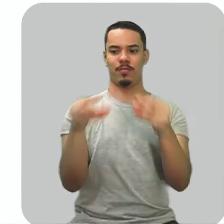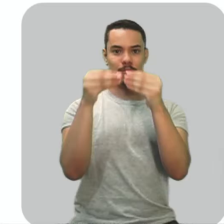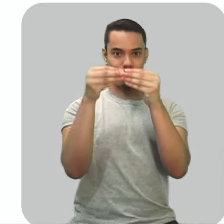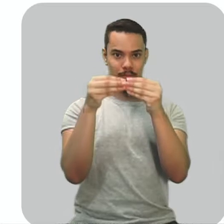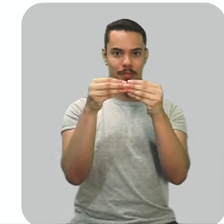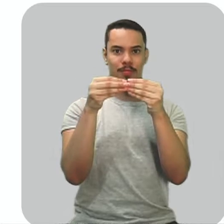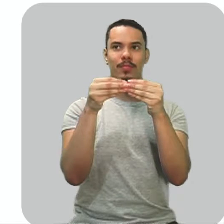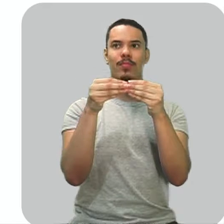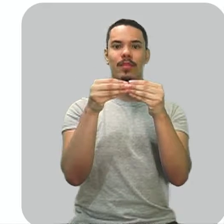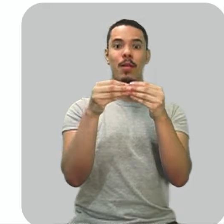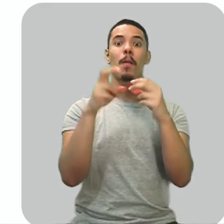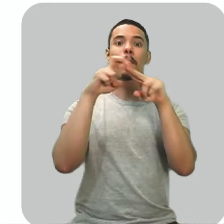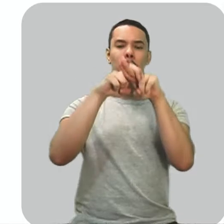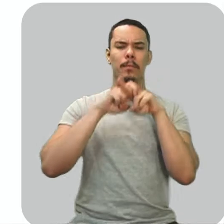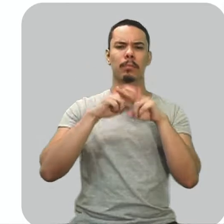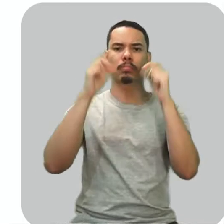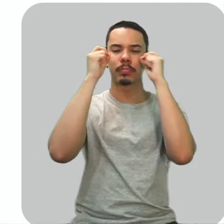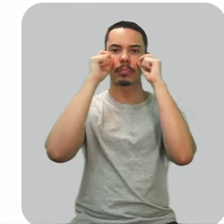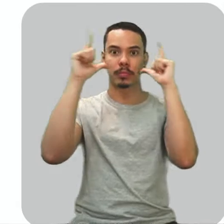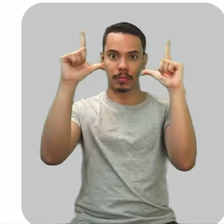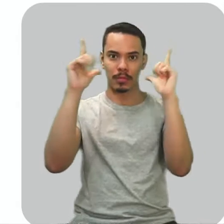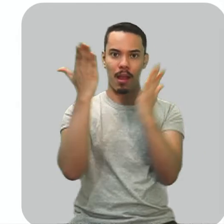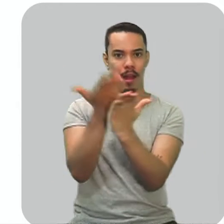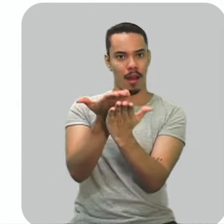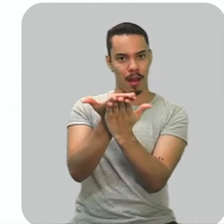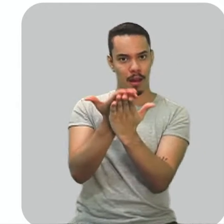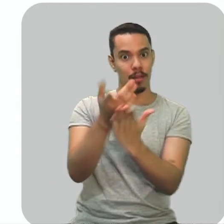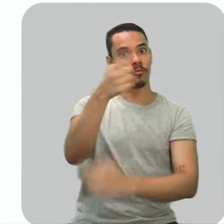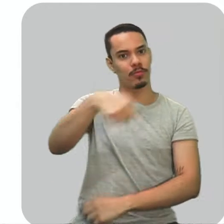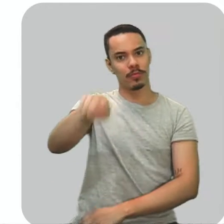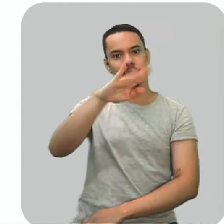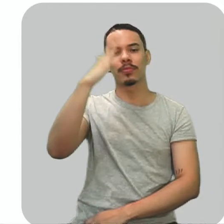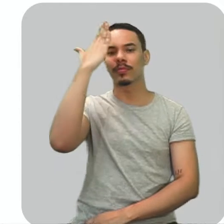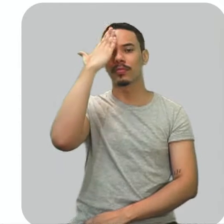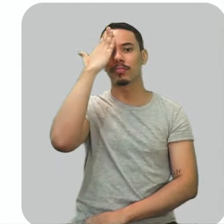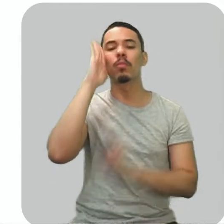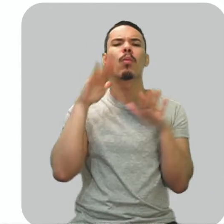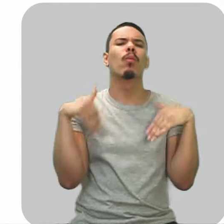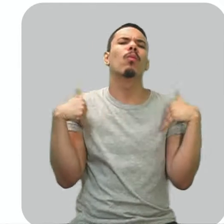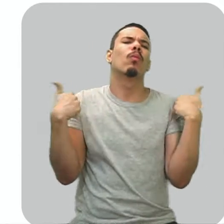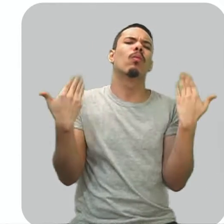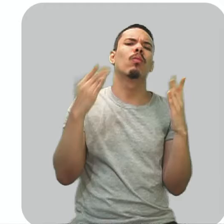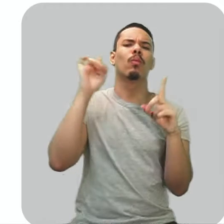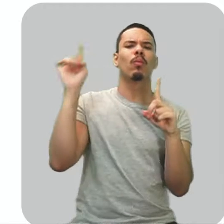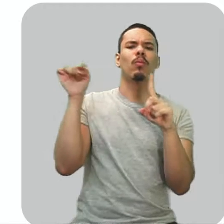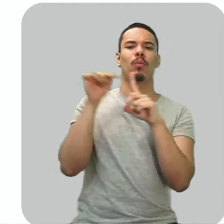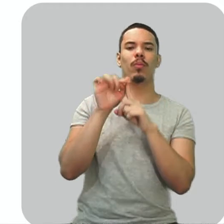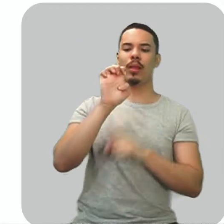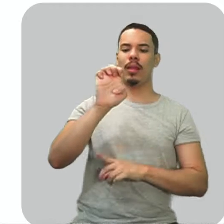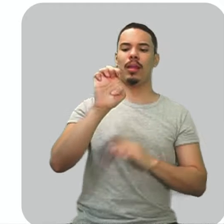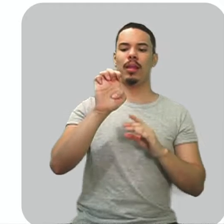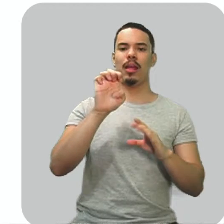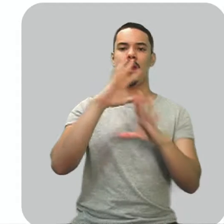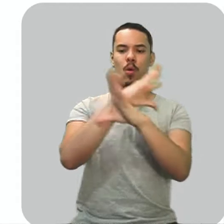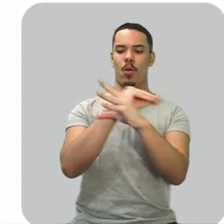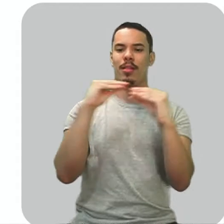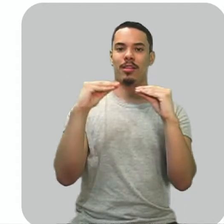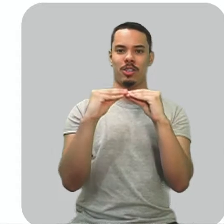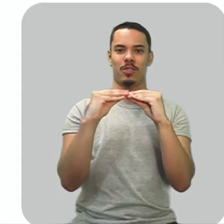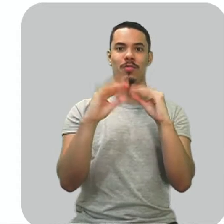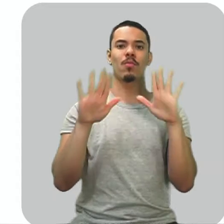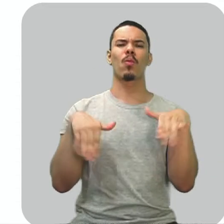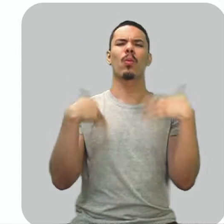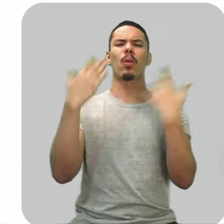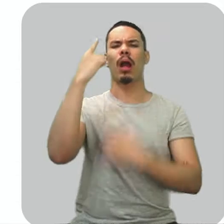Então fique ligado não aula que você vai saber qual é a função desse conectivo Qual é a